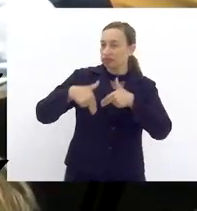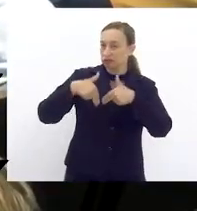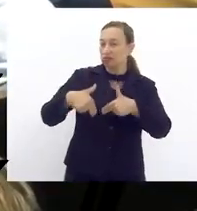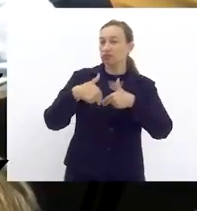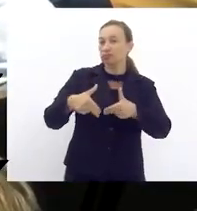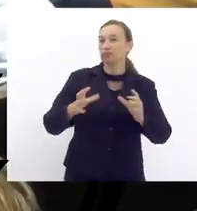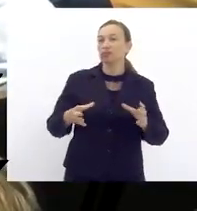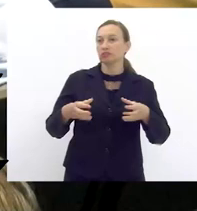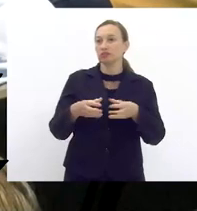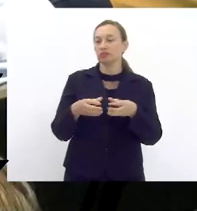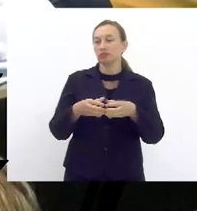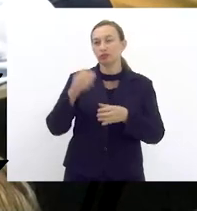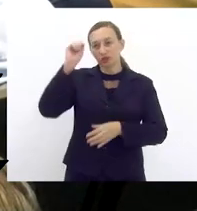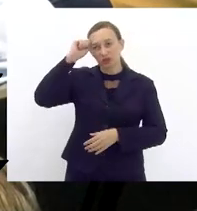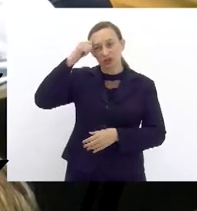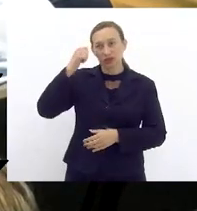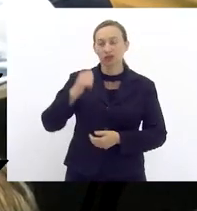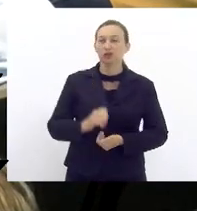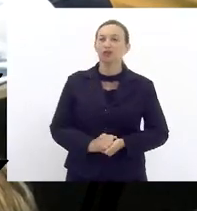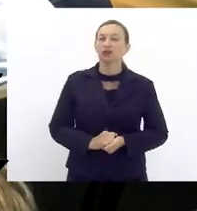negro e hoje